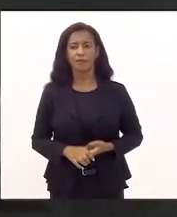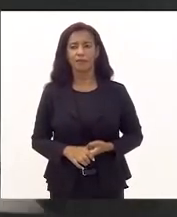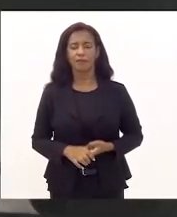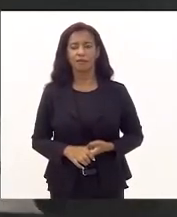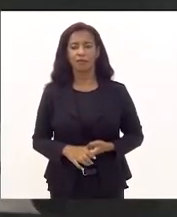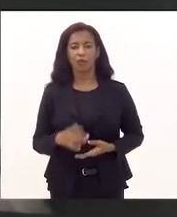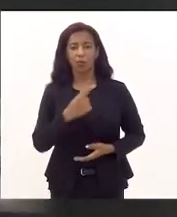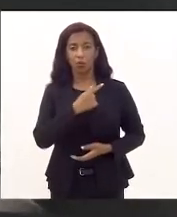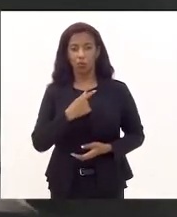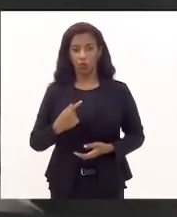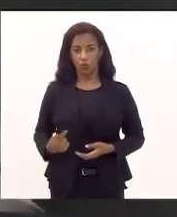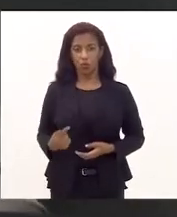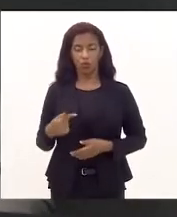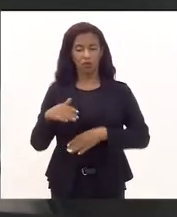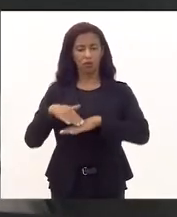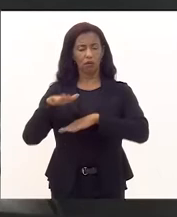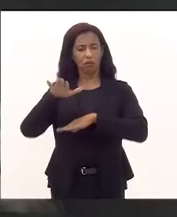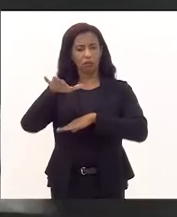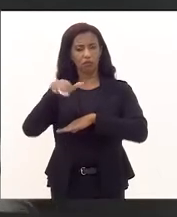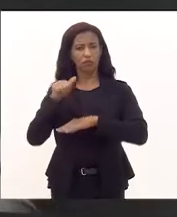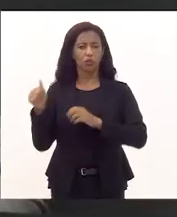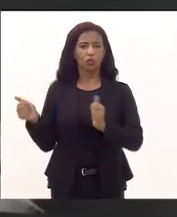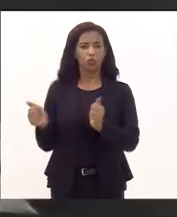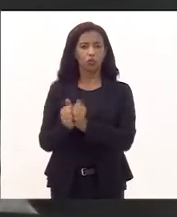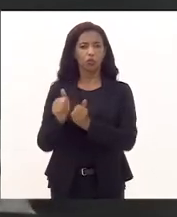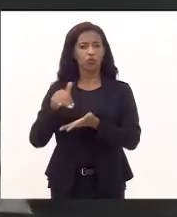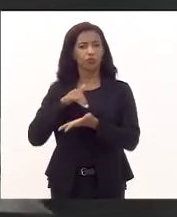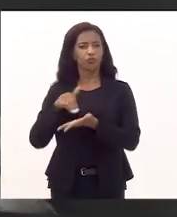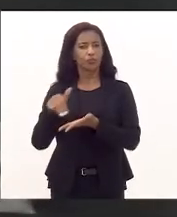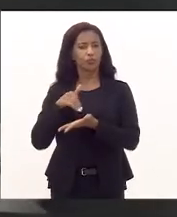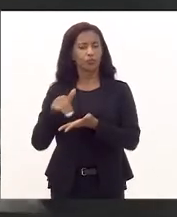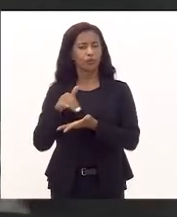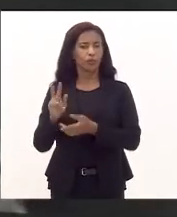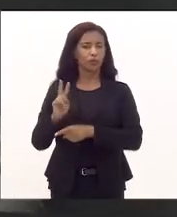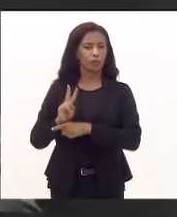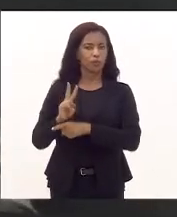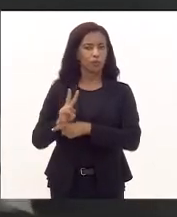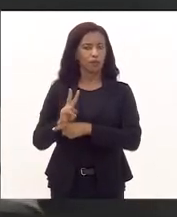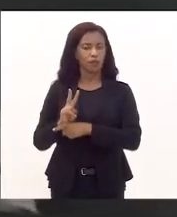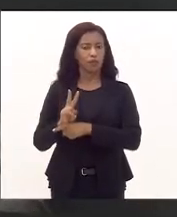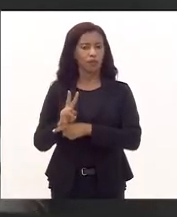O governador convocou, junto com o secretário de Defesa